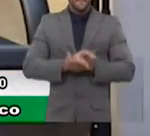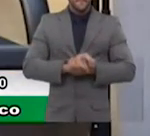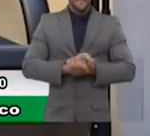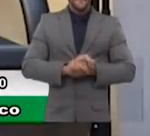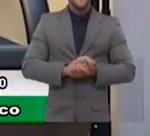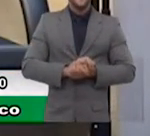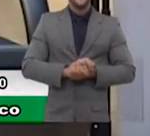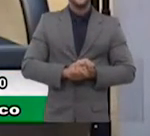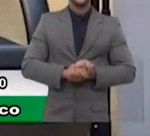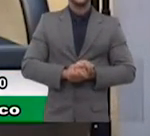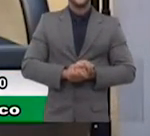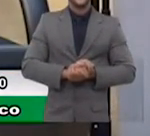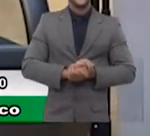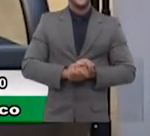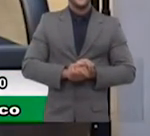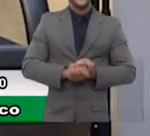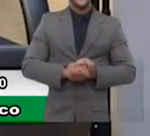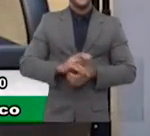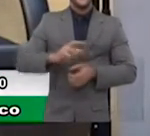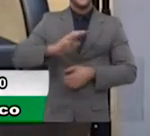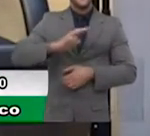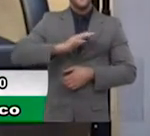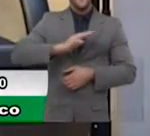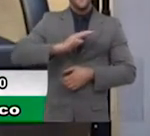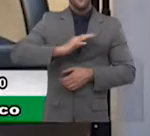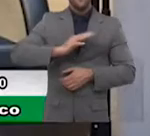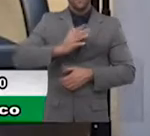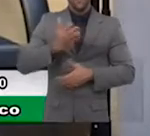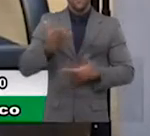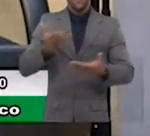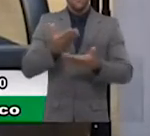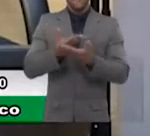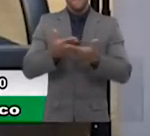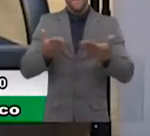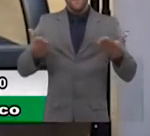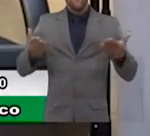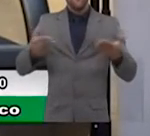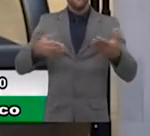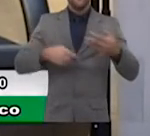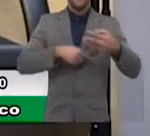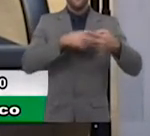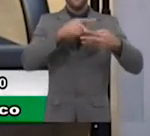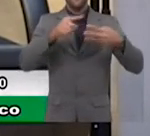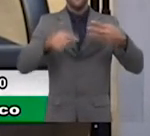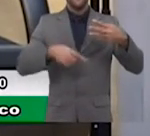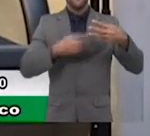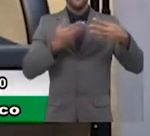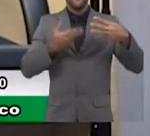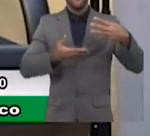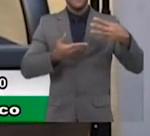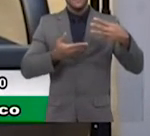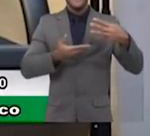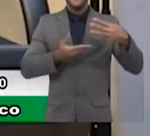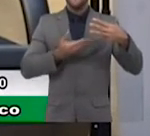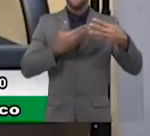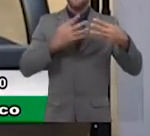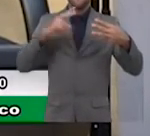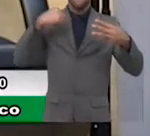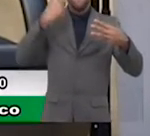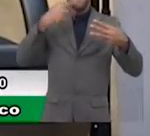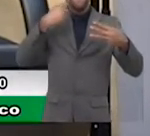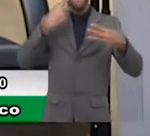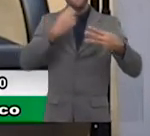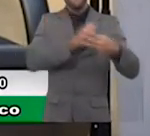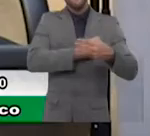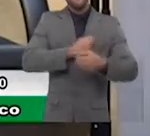A cidade perde com três parlamentares, outros parlamentares também, mas a cidade perde com a ausência da verdade nesse parlamento.